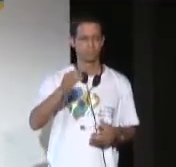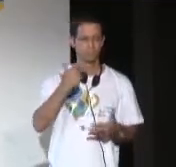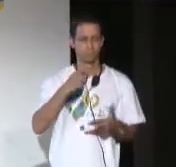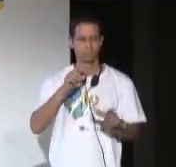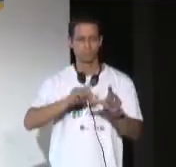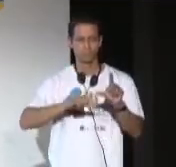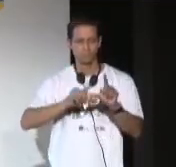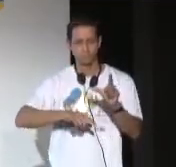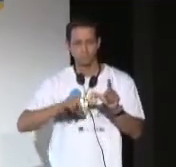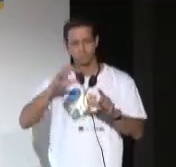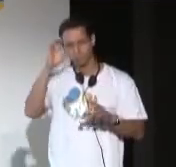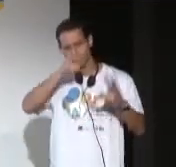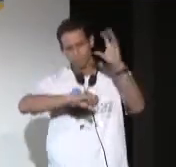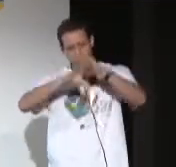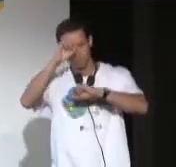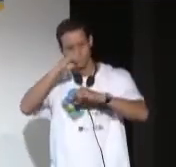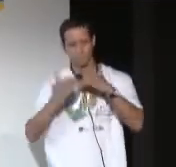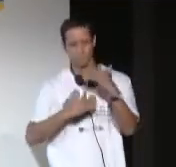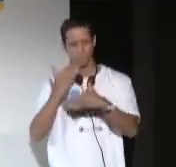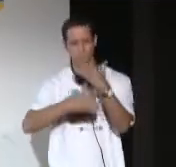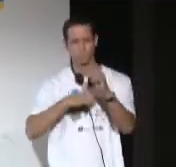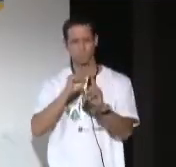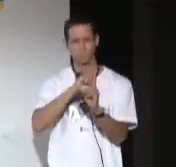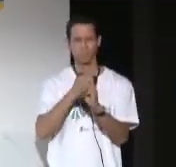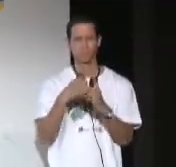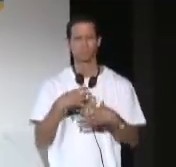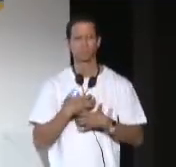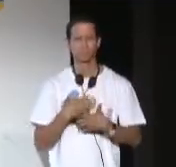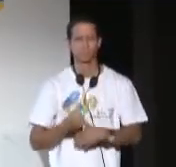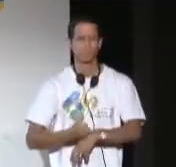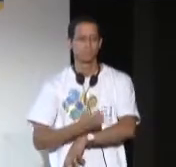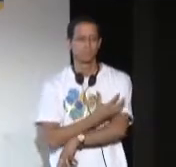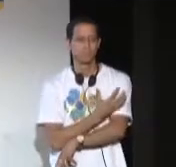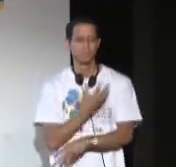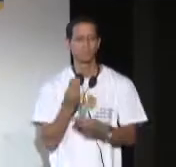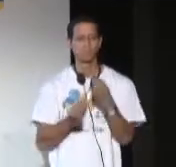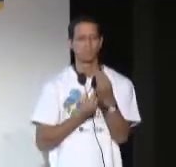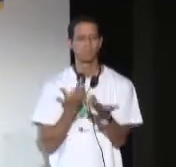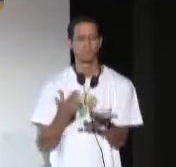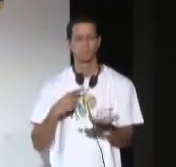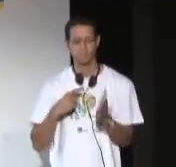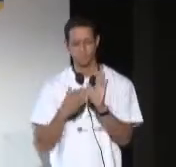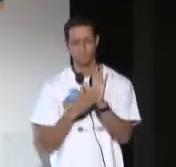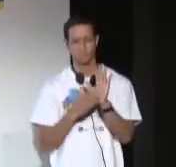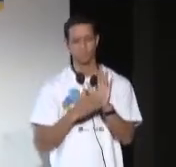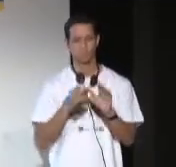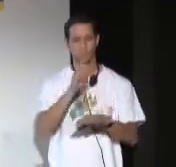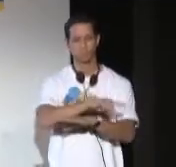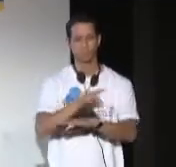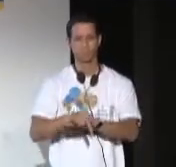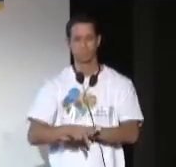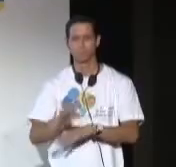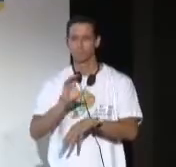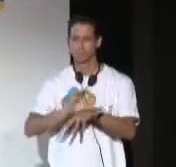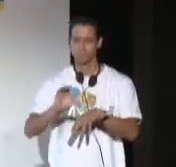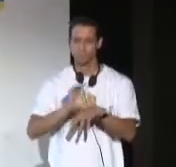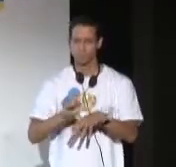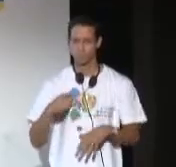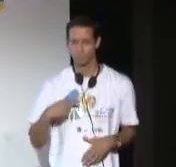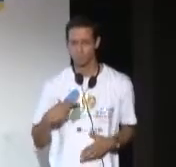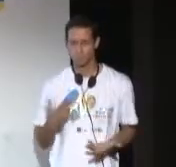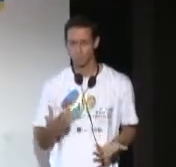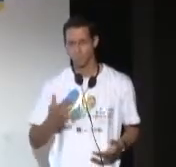né? Como é que a gente consegue desenvolver habilidades socioemocionais, como é que isso está previsto na proposta pedagógica dos cursos, e eu não